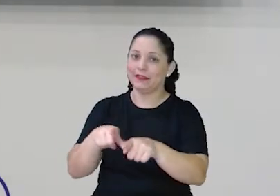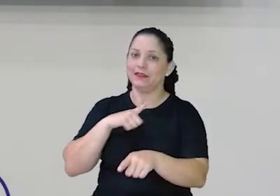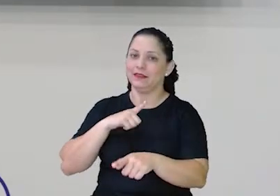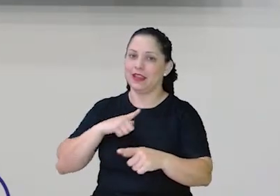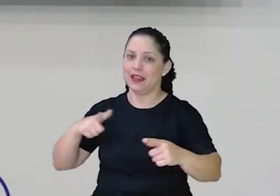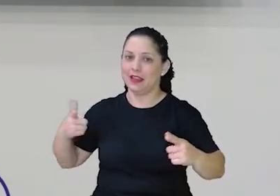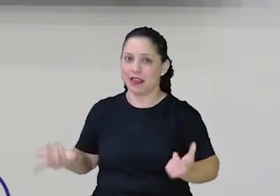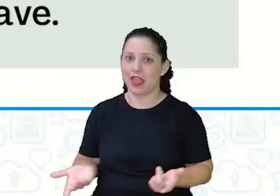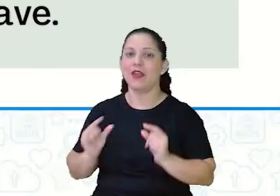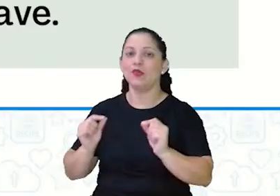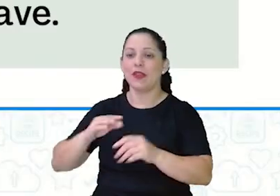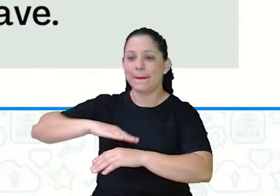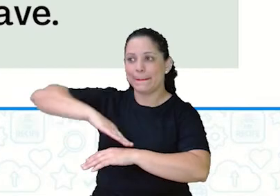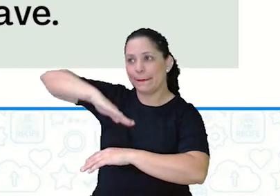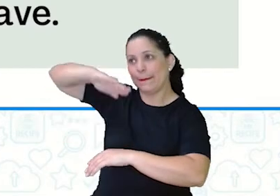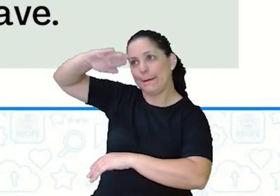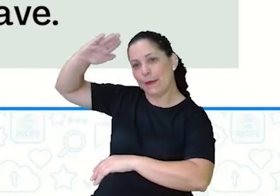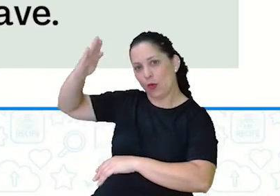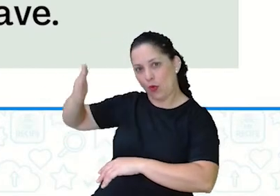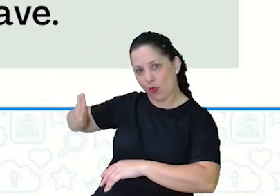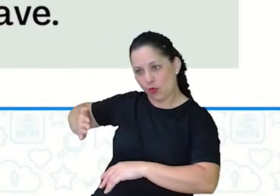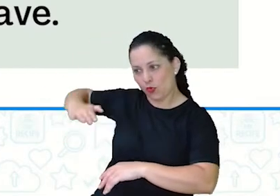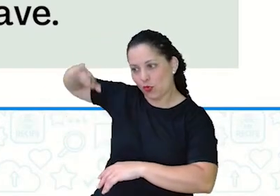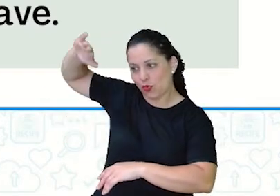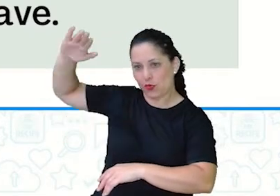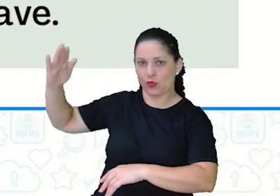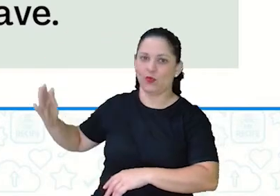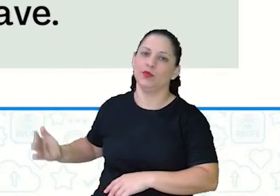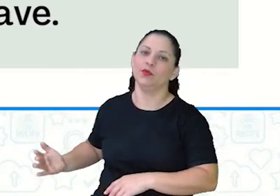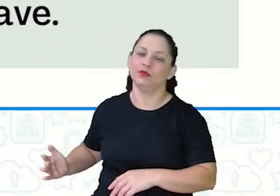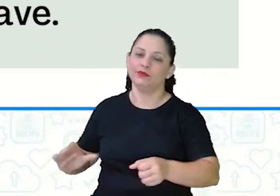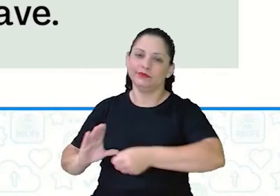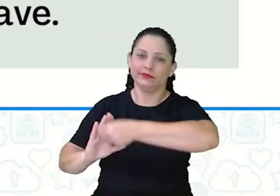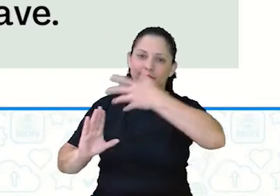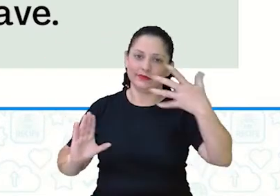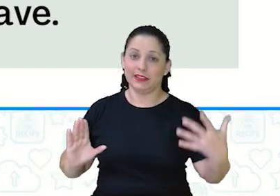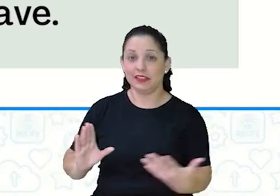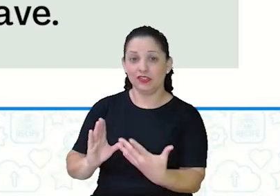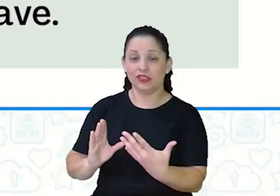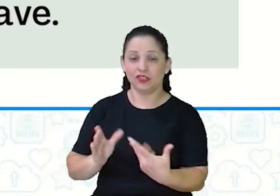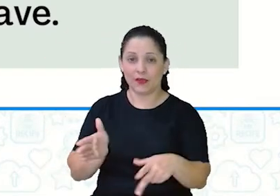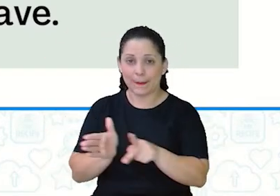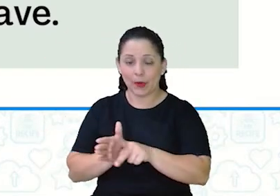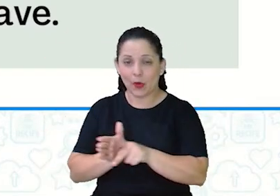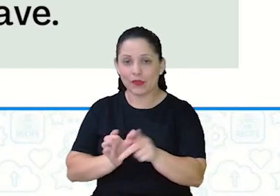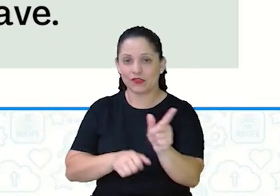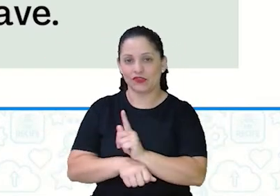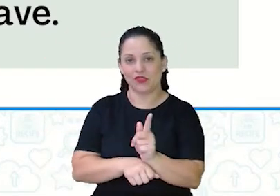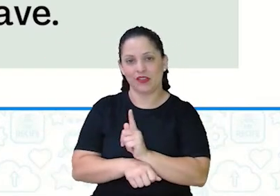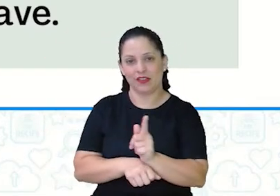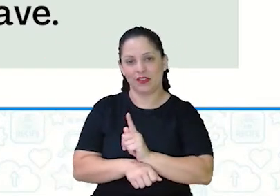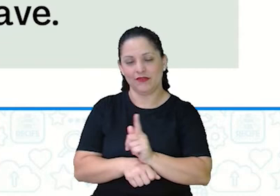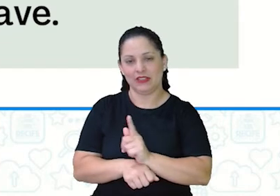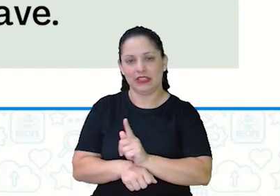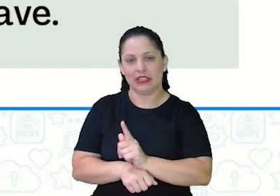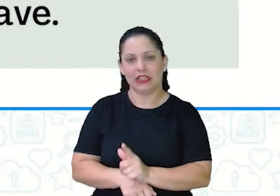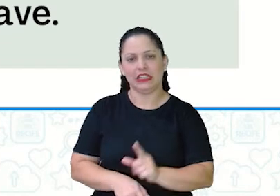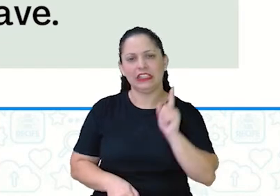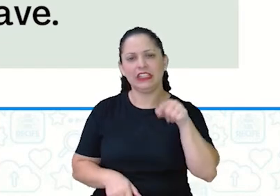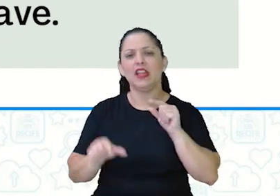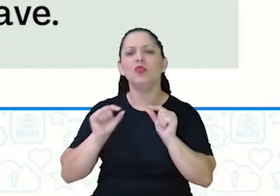Ó, colinas ou morros são a caracterização de um acidente geográfico que é formado através de